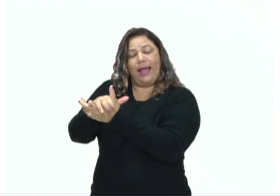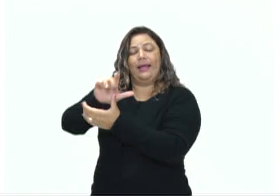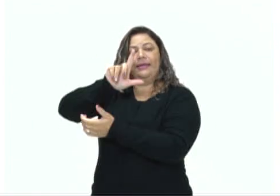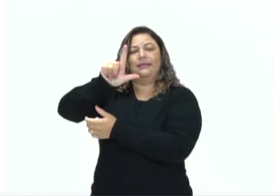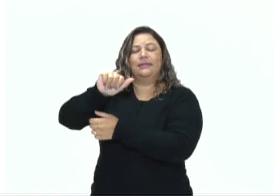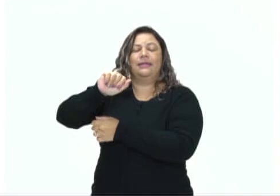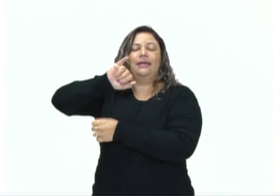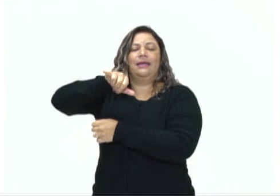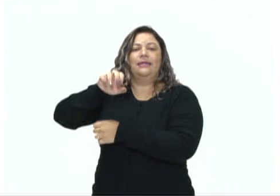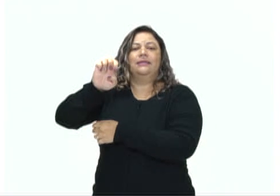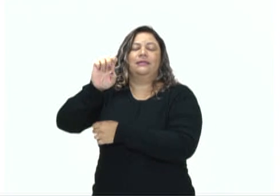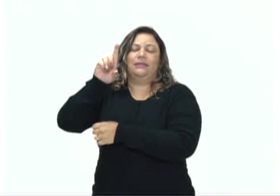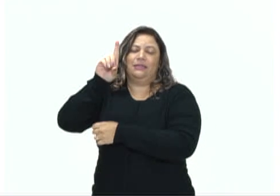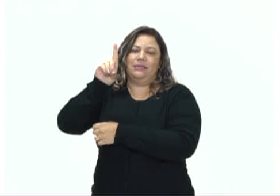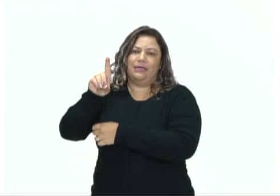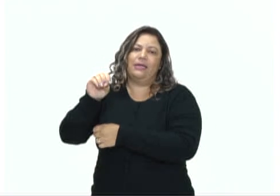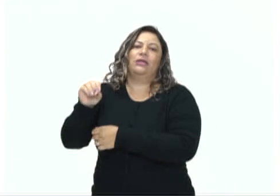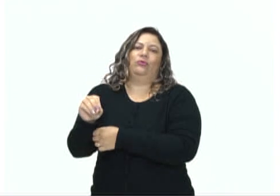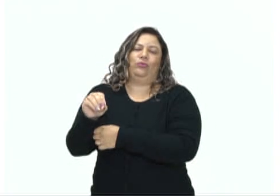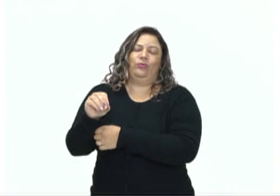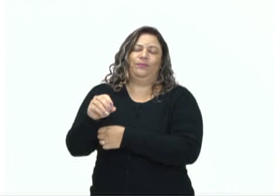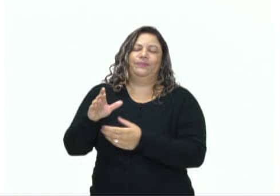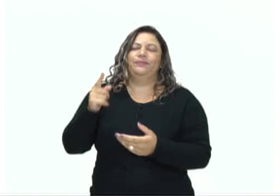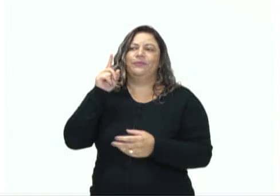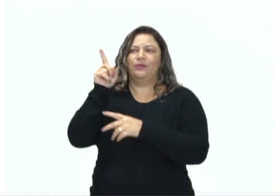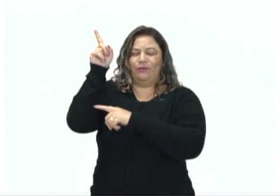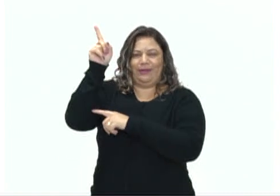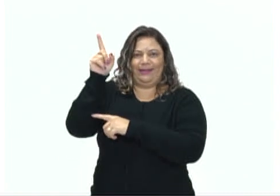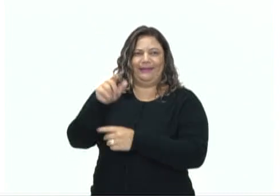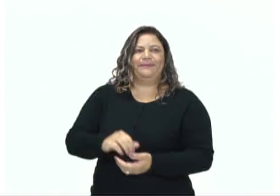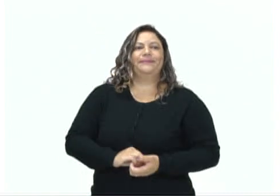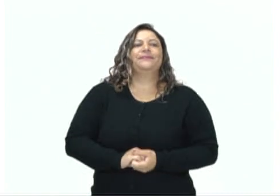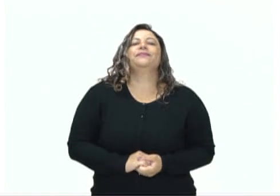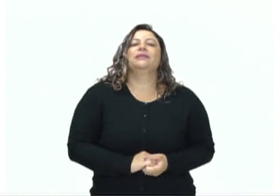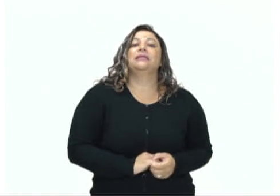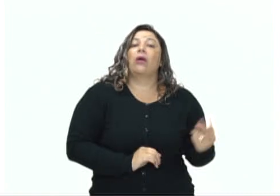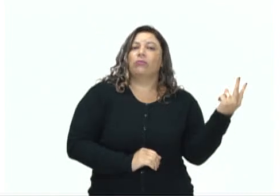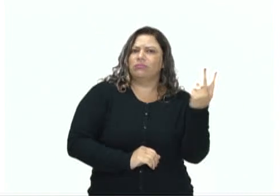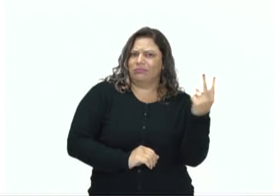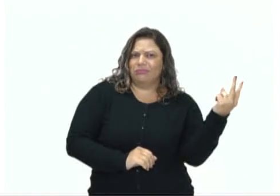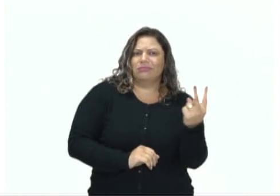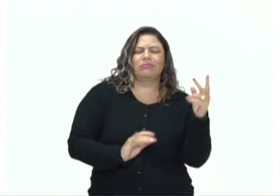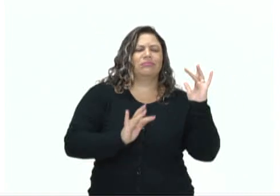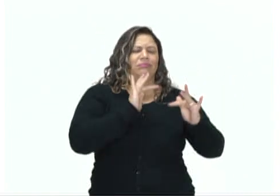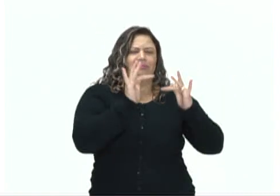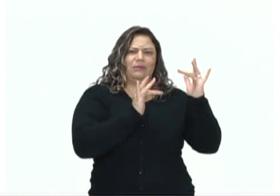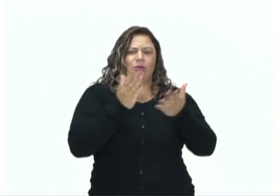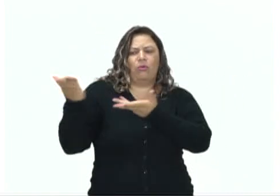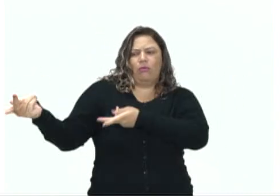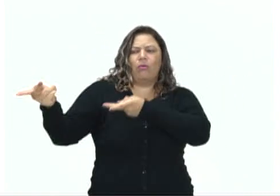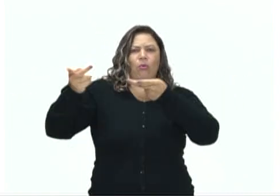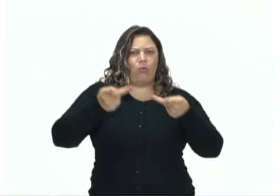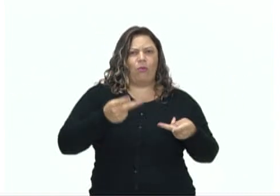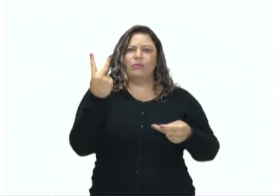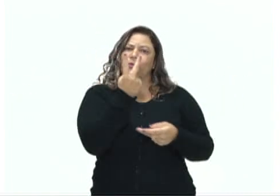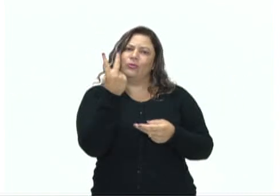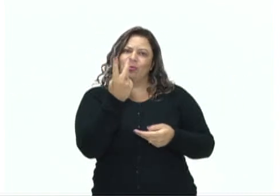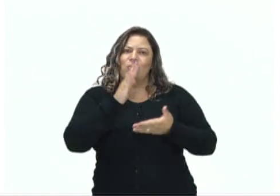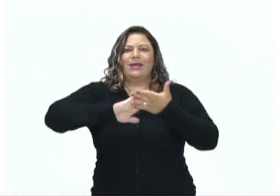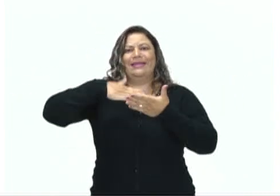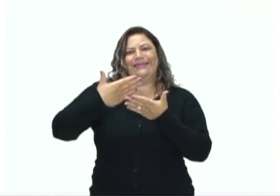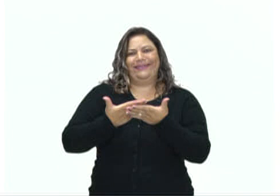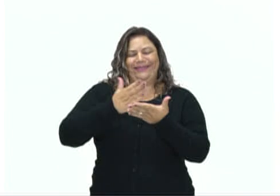no Agreste. Para o casamento, Adriele e Adalberto convidaram 2 profissionais intérpretes de